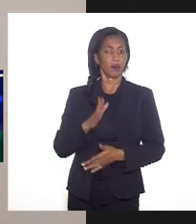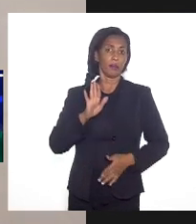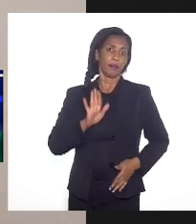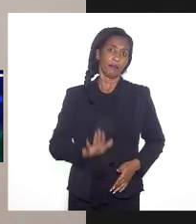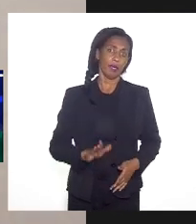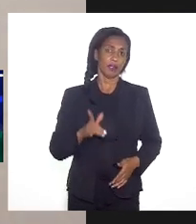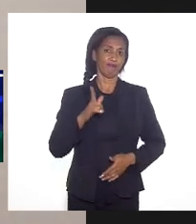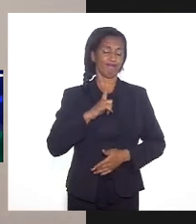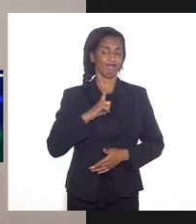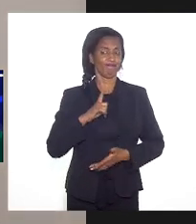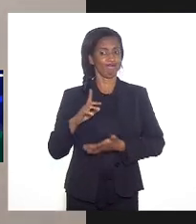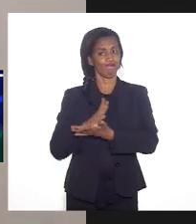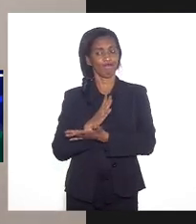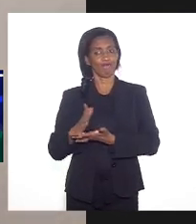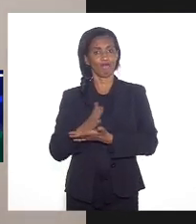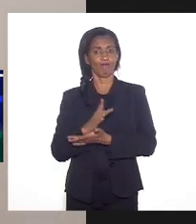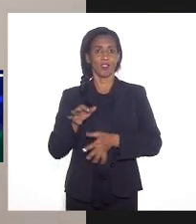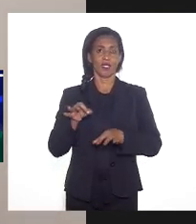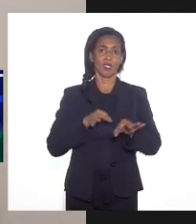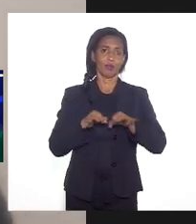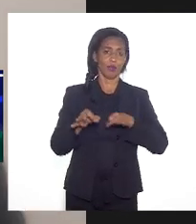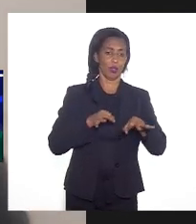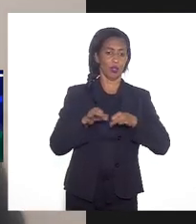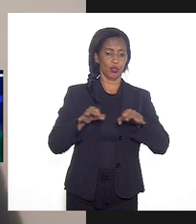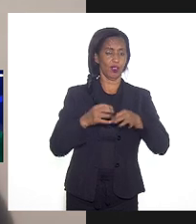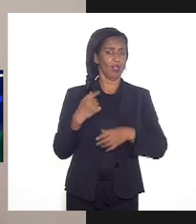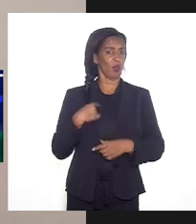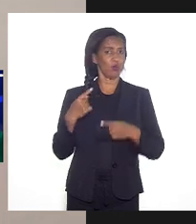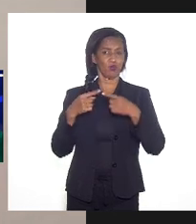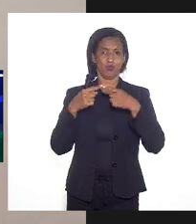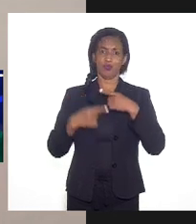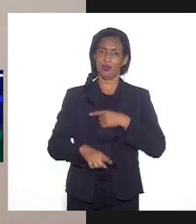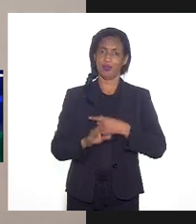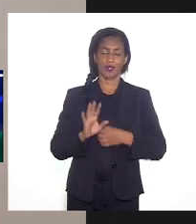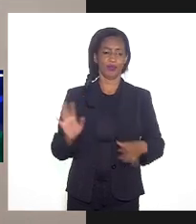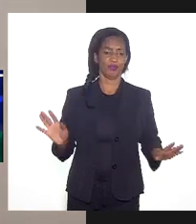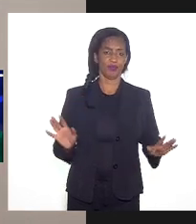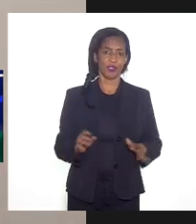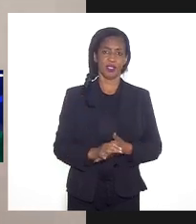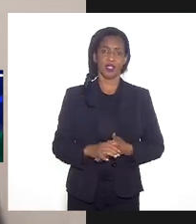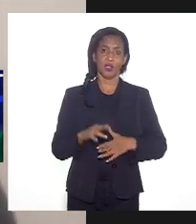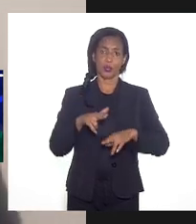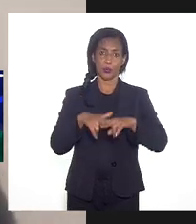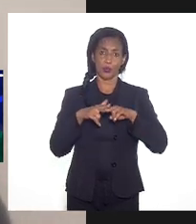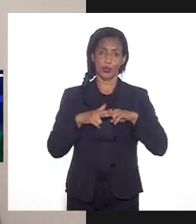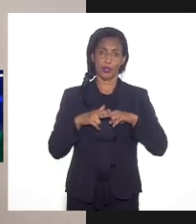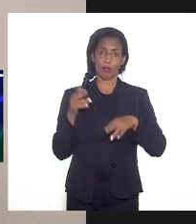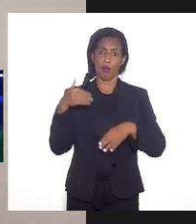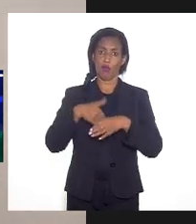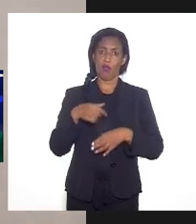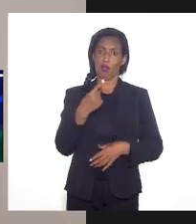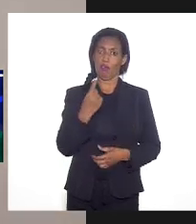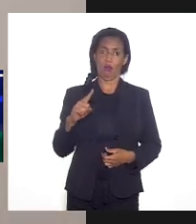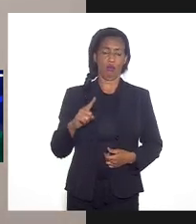existem algumas situações desse projeto que eu não concordo e, por isso, meu voto é